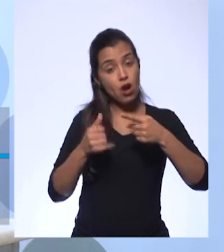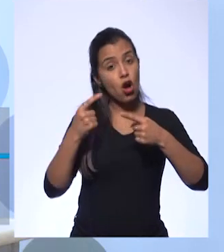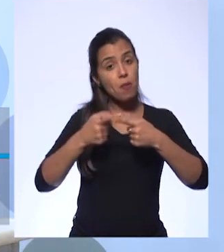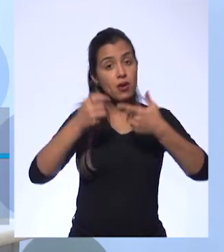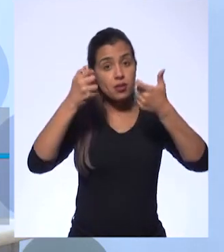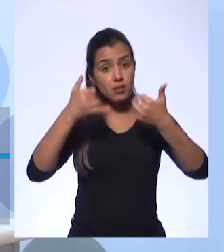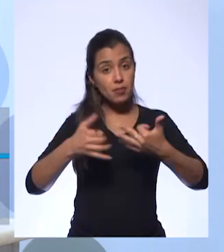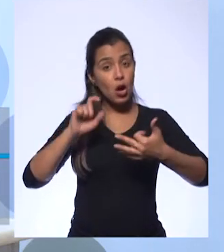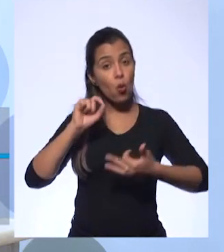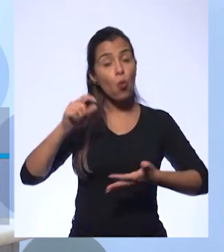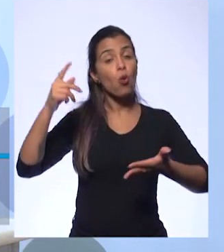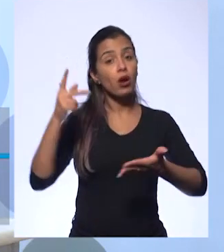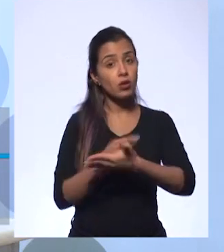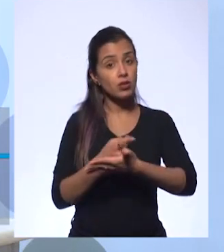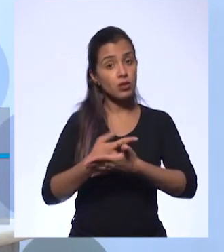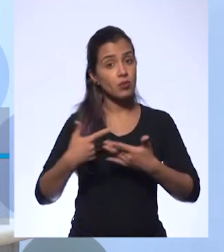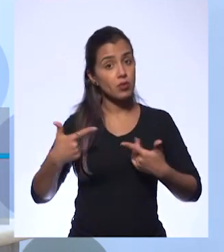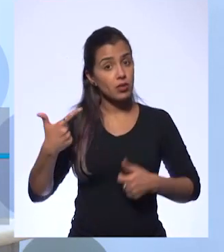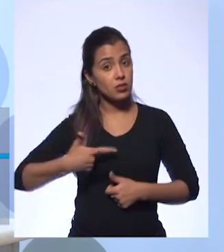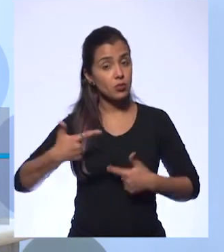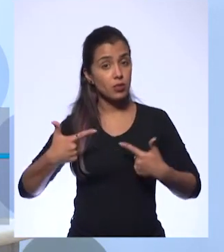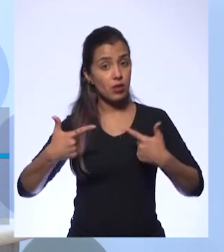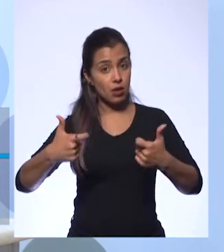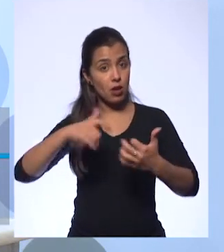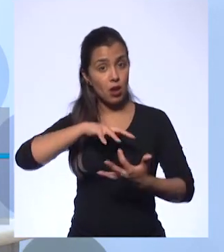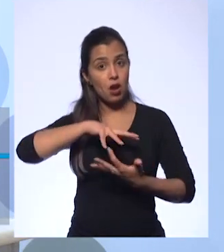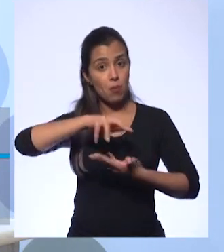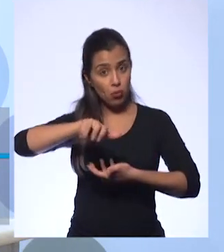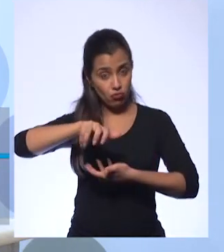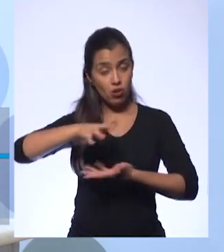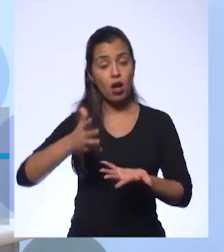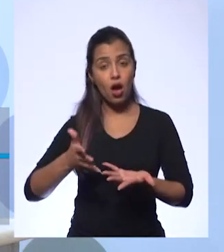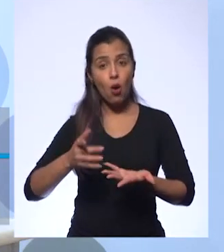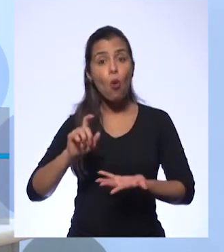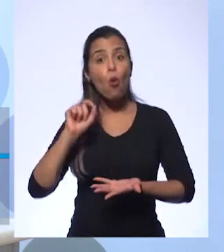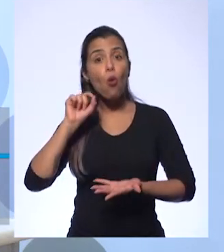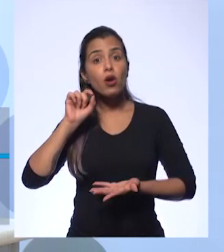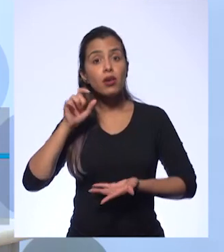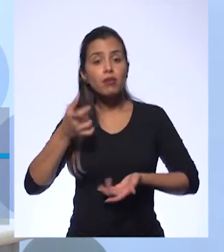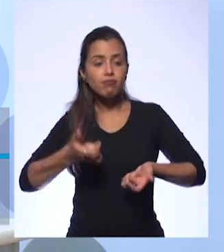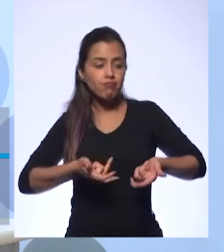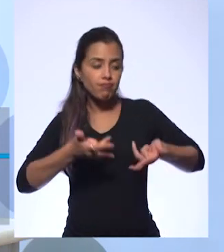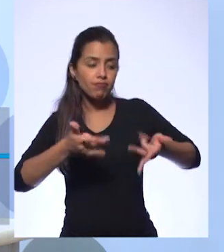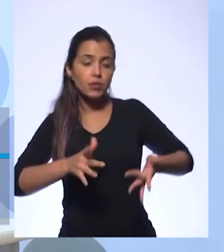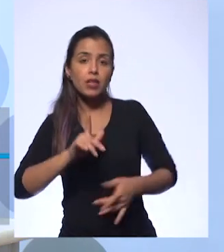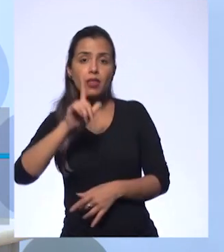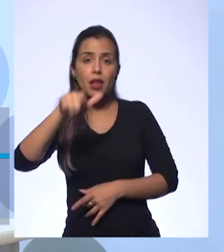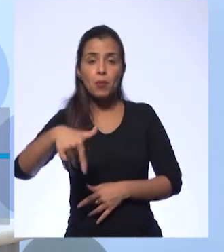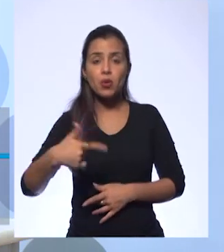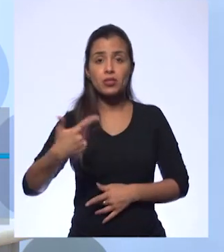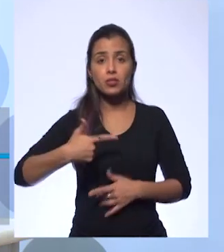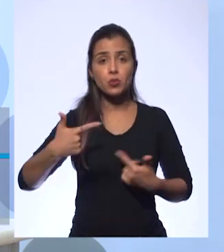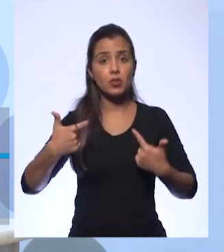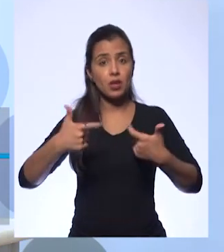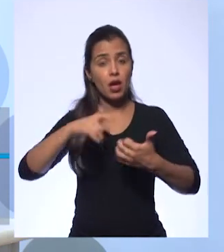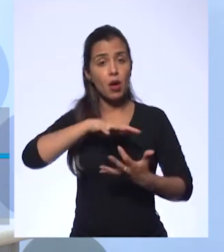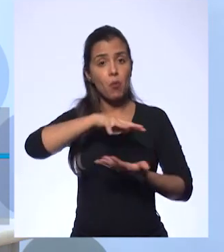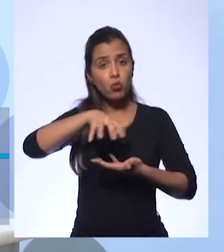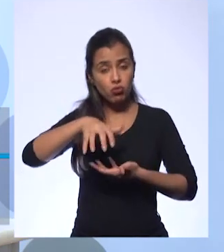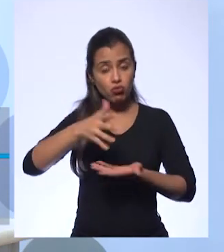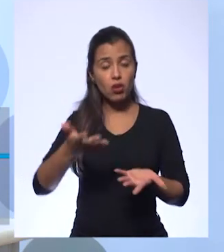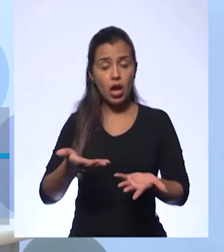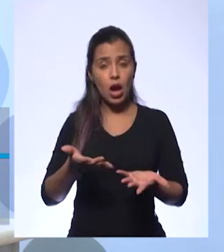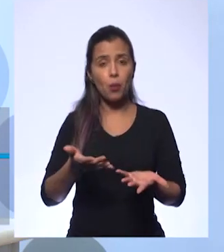aconteceu, né, na Segunda Guerra Mundial, né, o que ficou, né, após a Segunda Guerra Mundial, tanto na